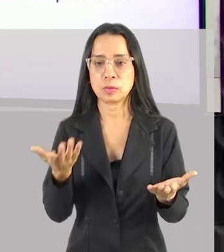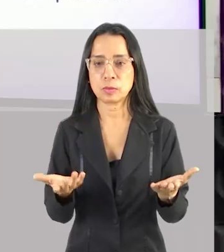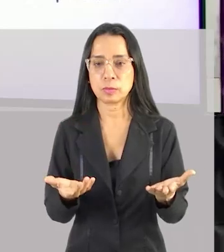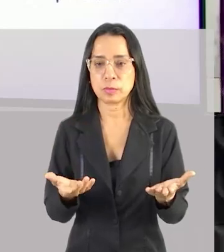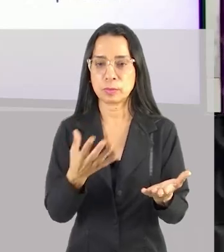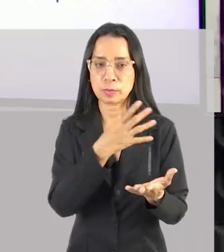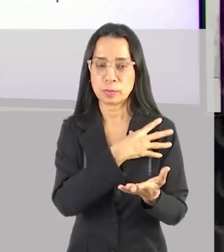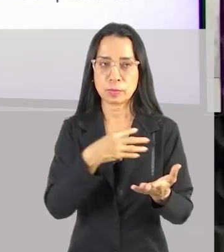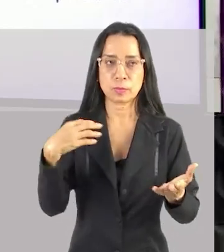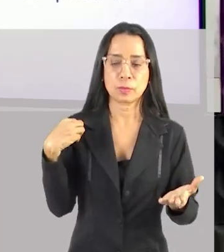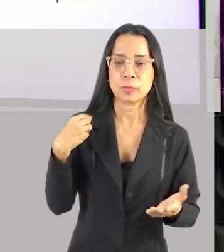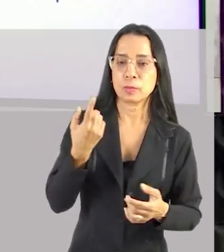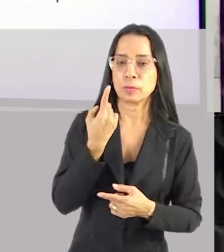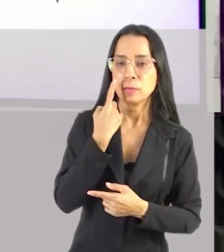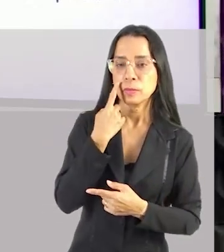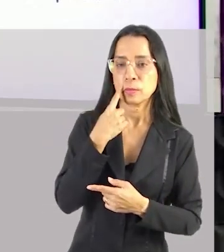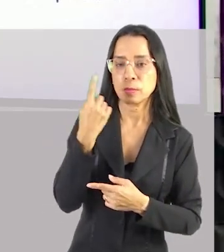questão.